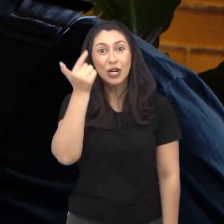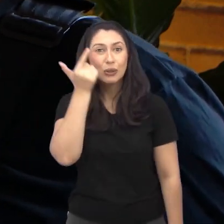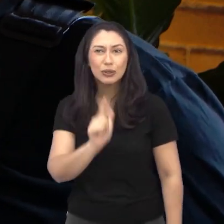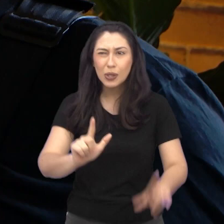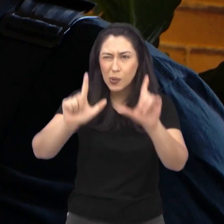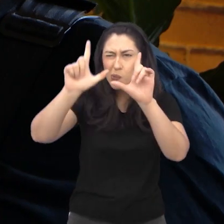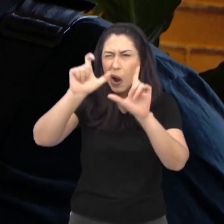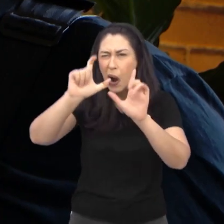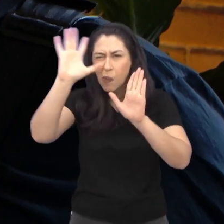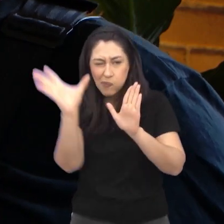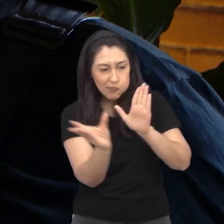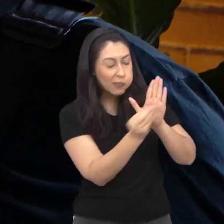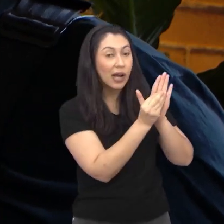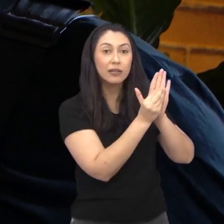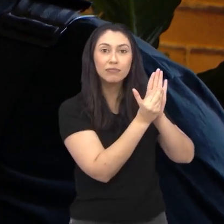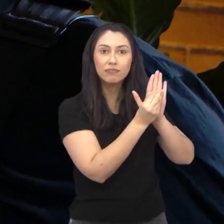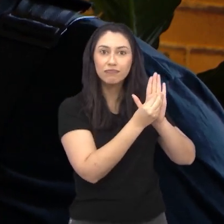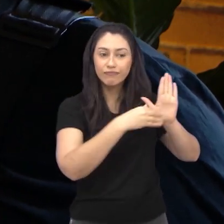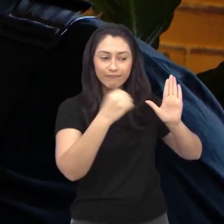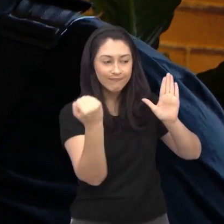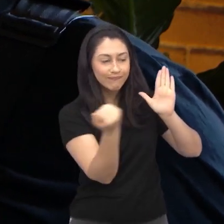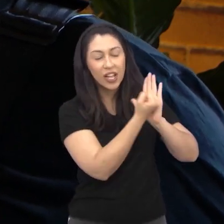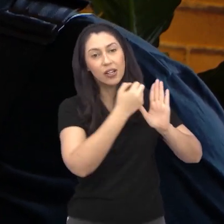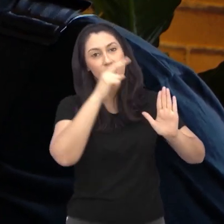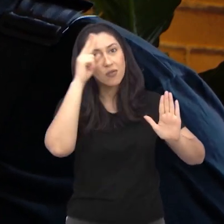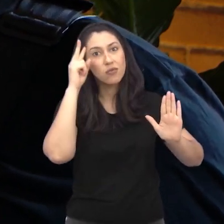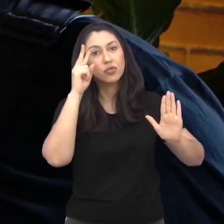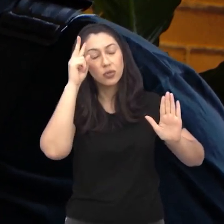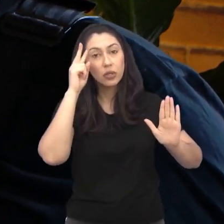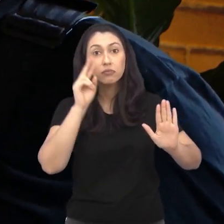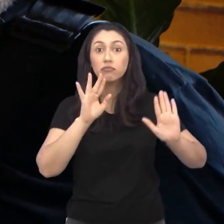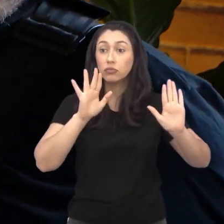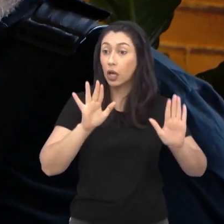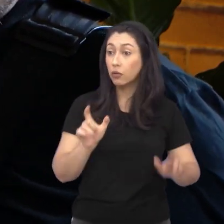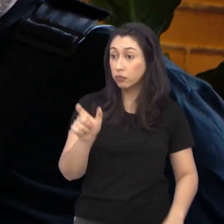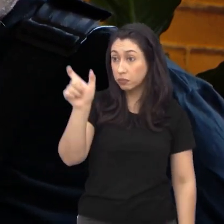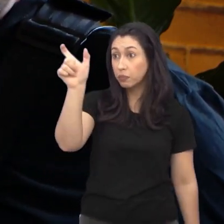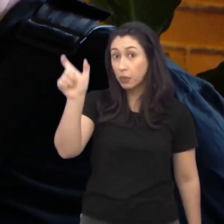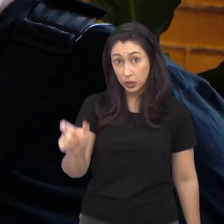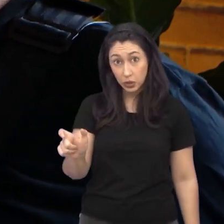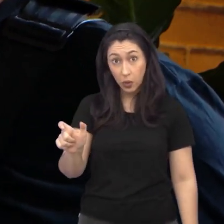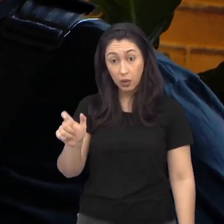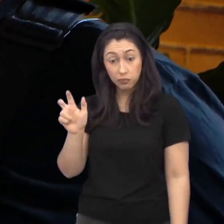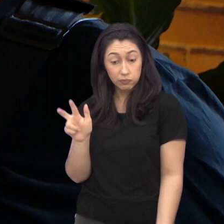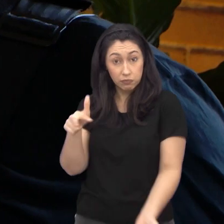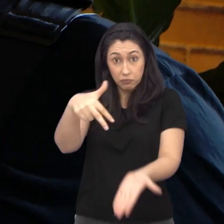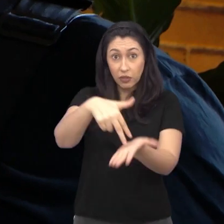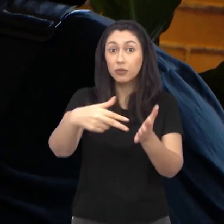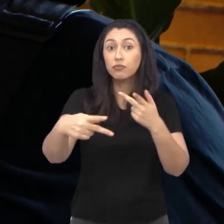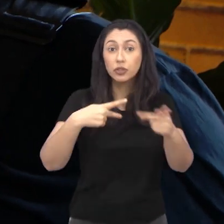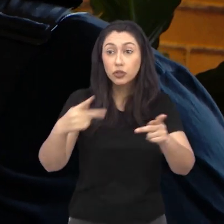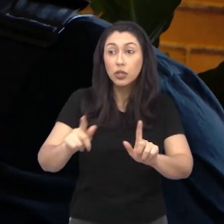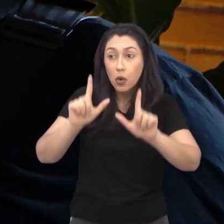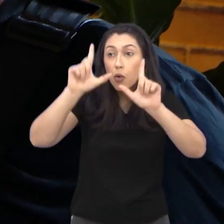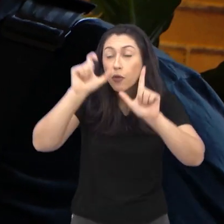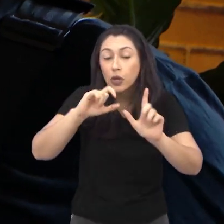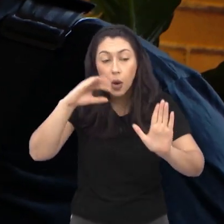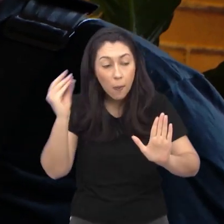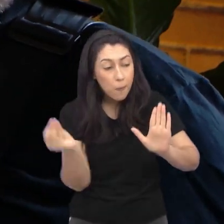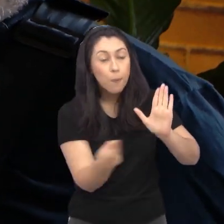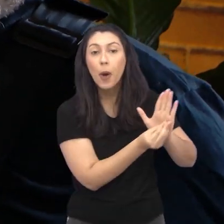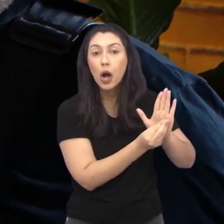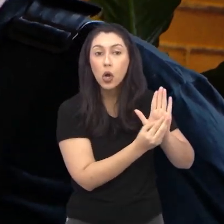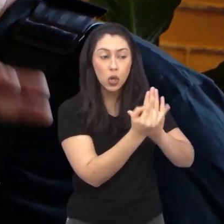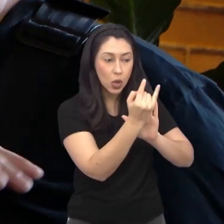fazer o registro para a preservação histórica, né? Então, fulano de tal veio em São José, foi fotografado,